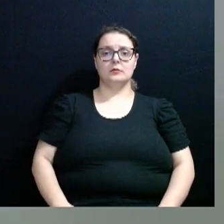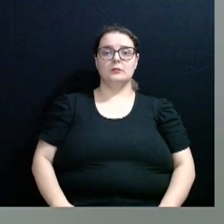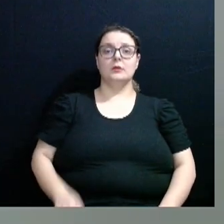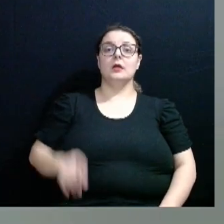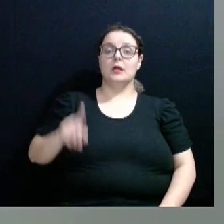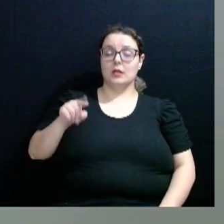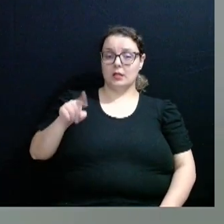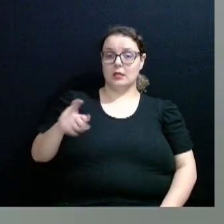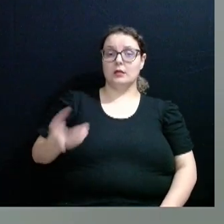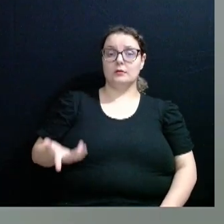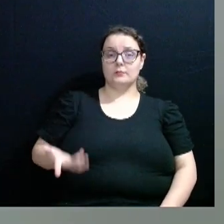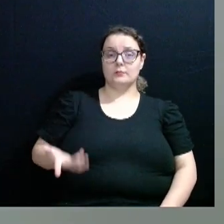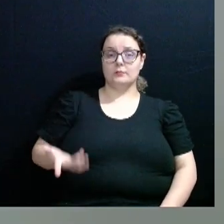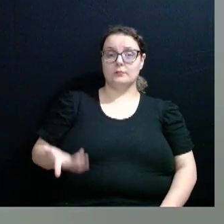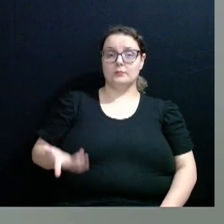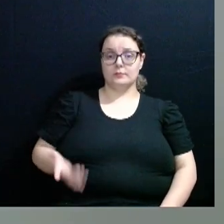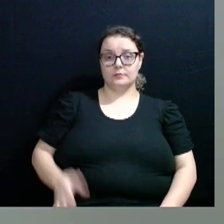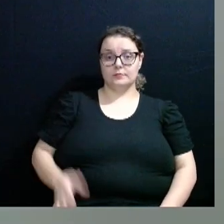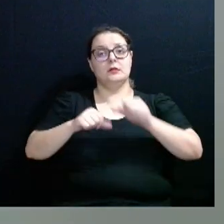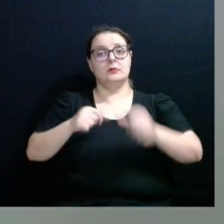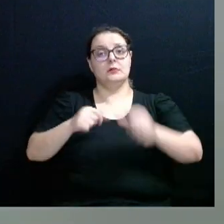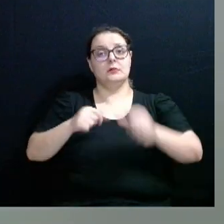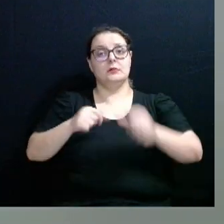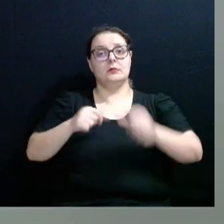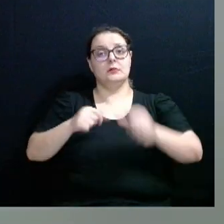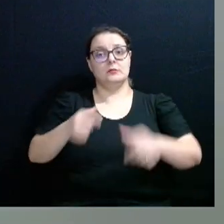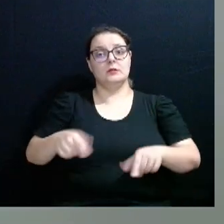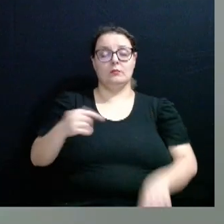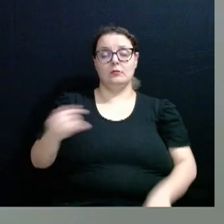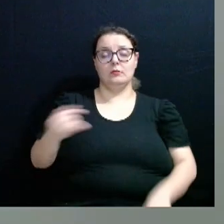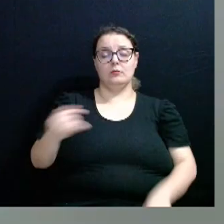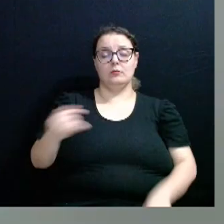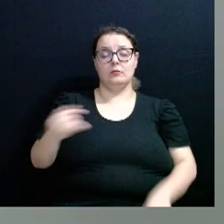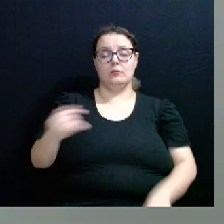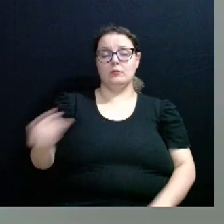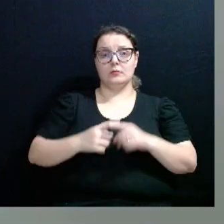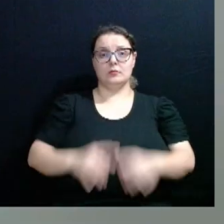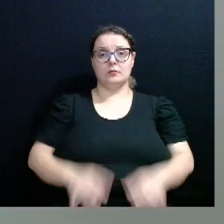Essa mudança de diretriz também é muito importante, porque